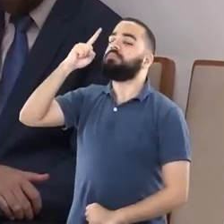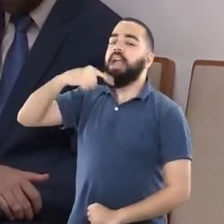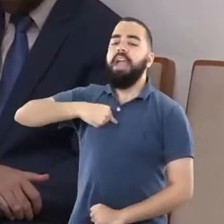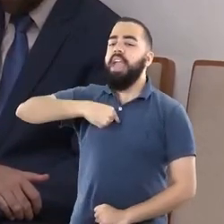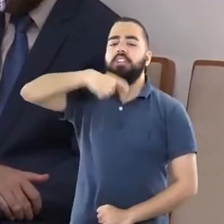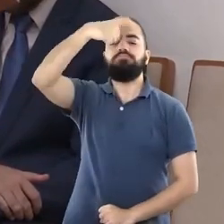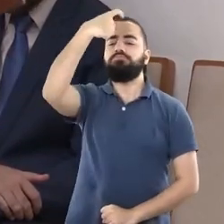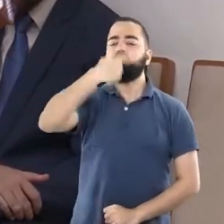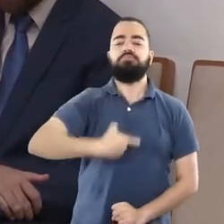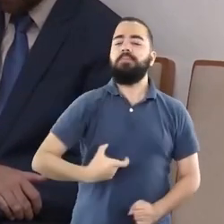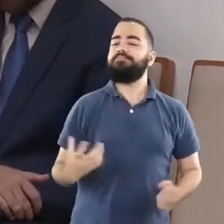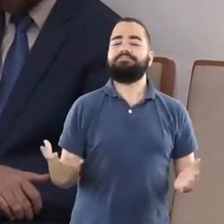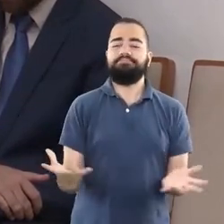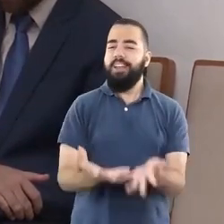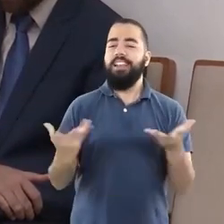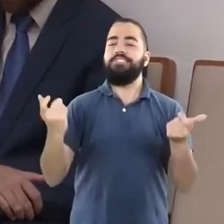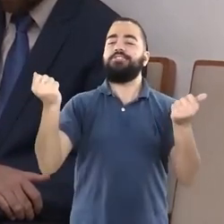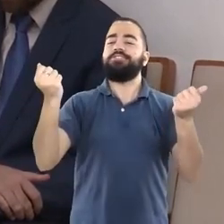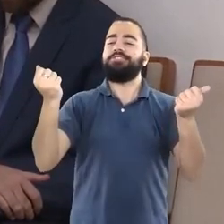pessoa maravilhosa?